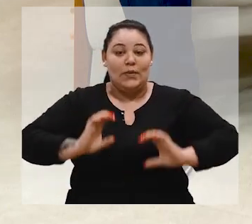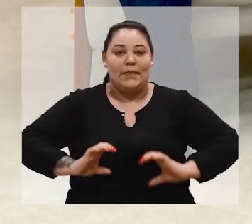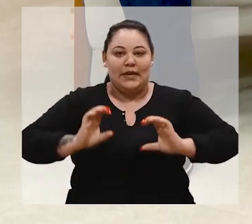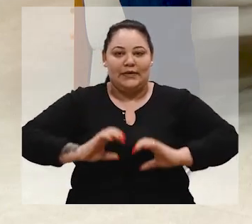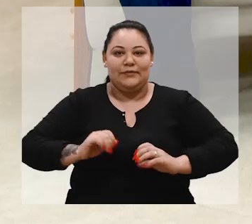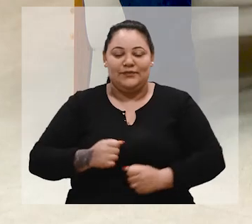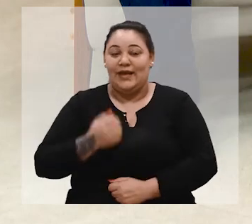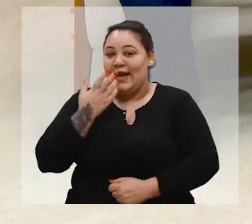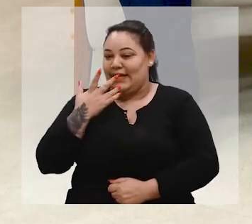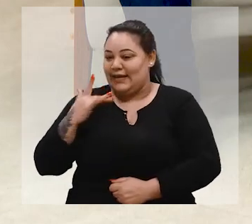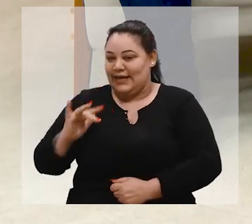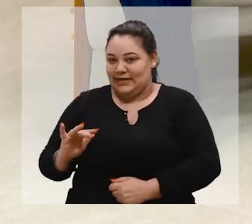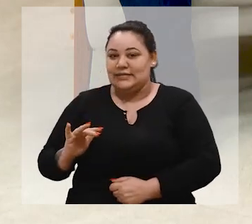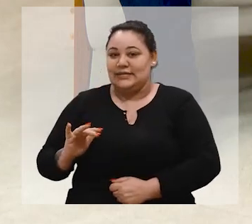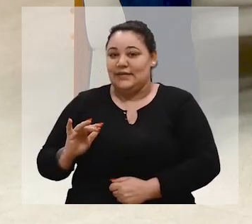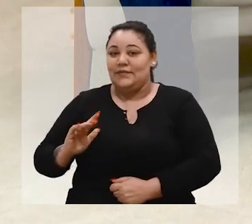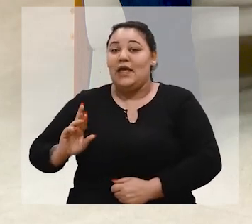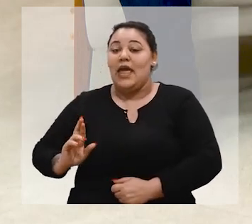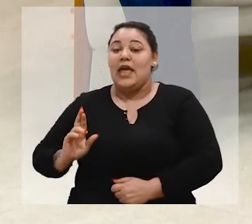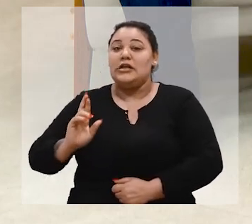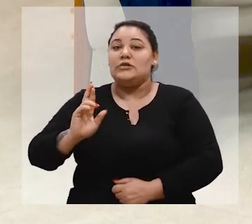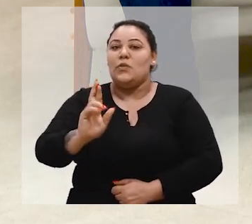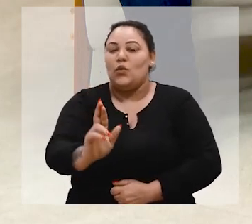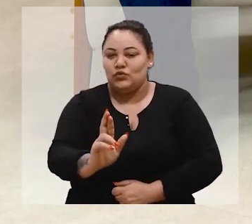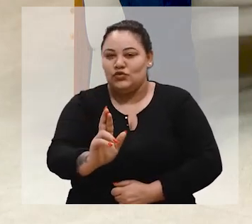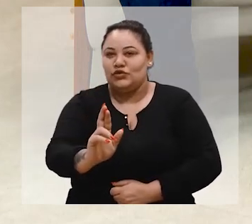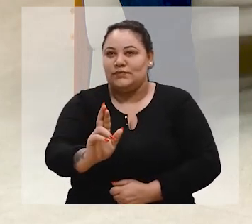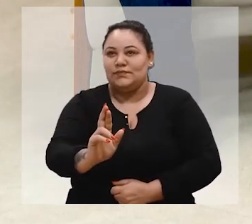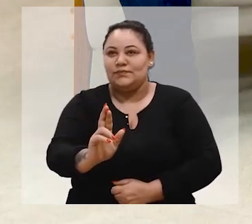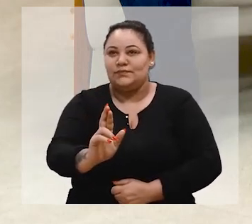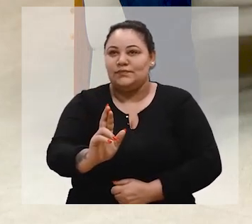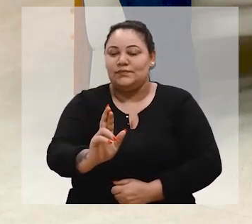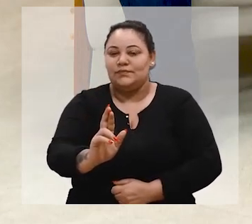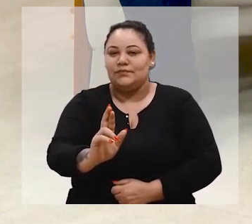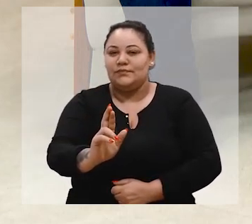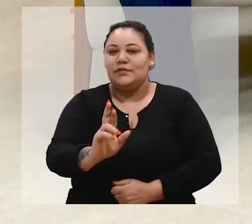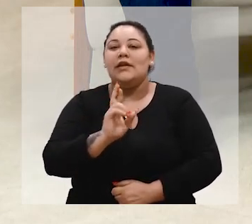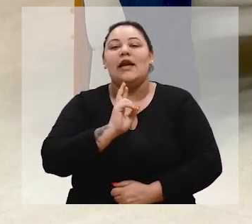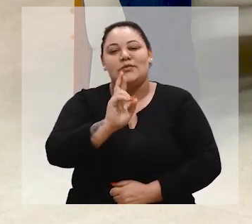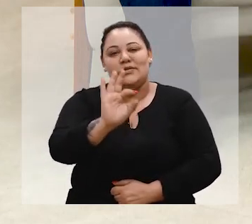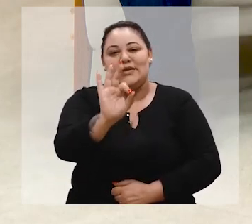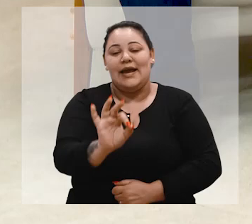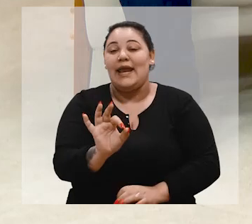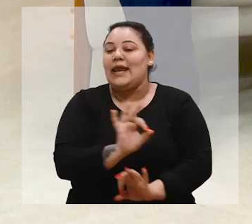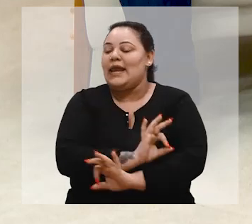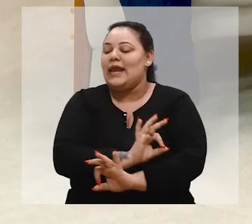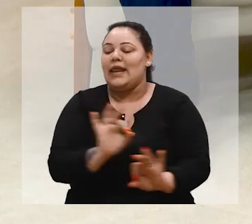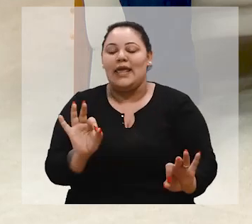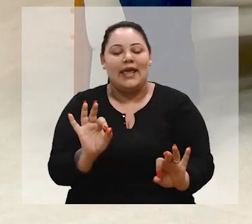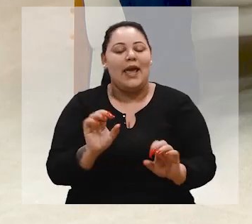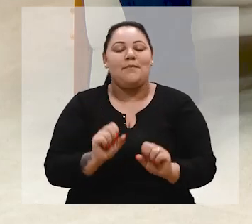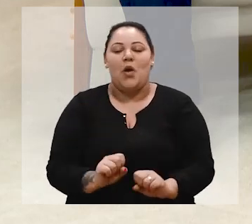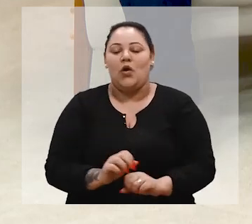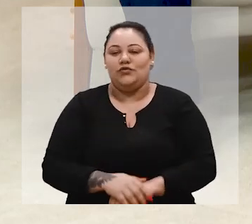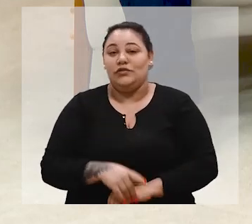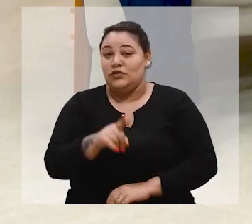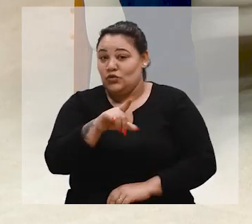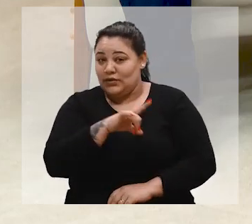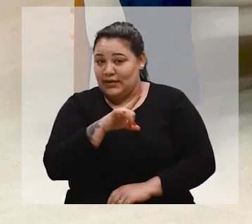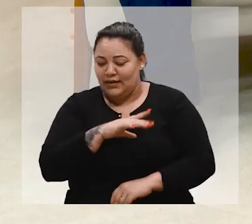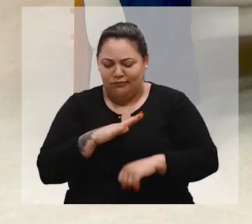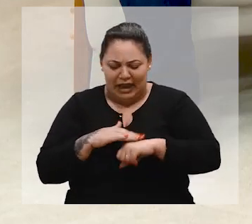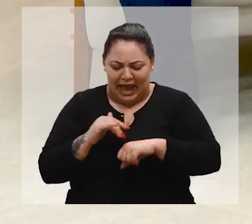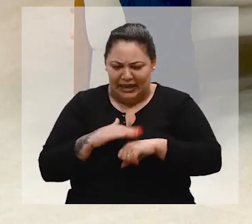a criança vai dar esse entendimento dela e aí a resposta é: ninguém pode tocar no seu corpinho. Se você recebe